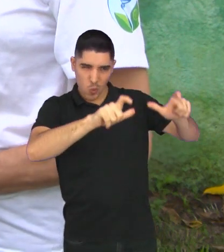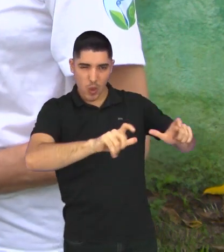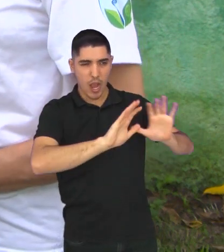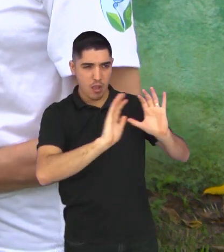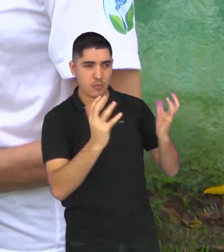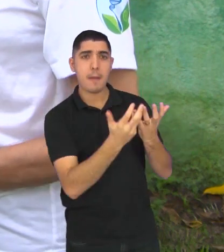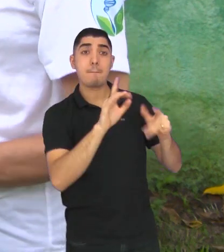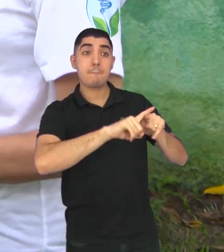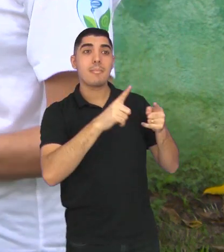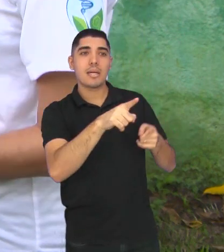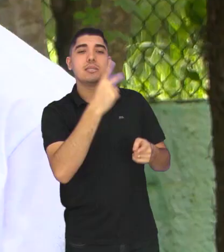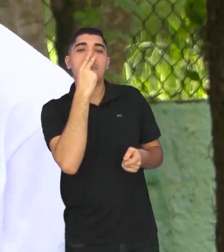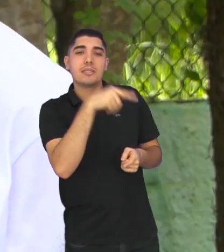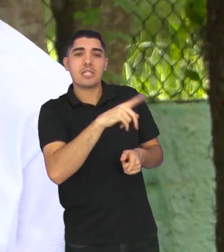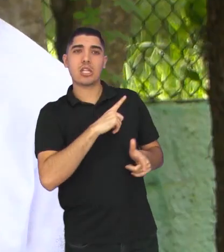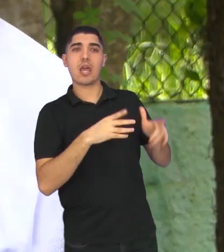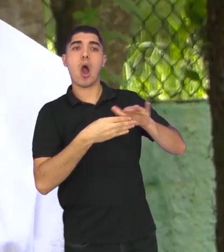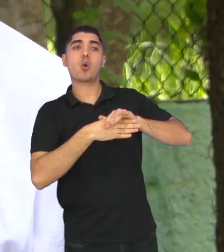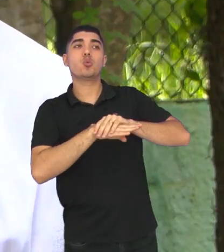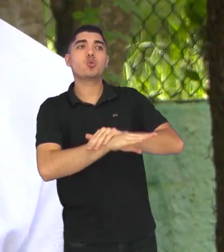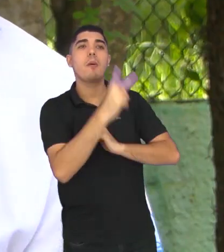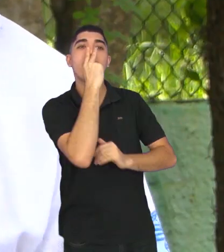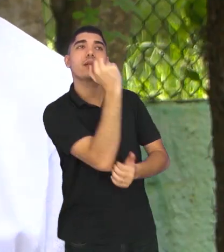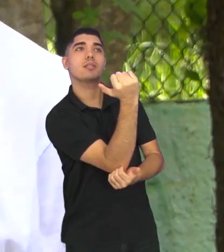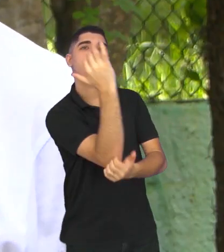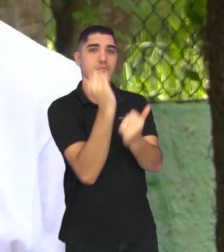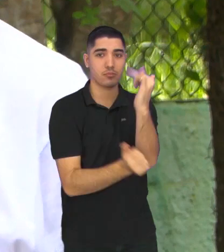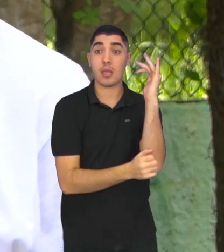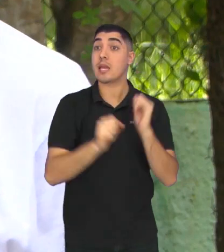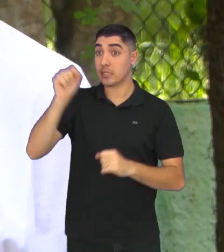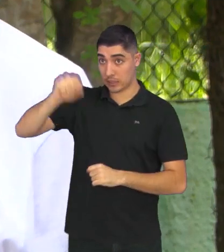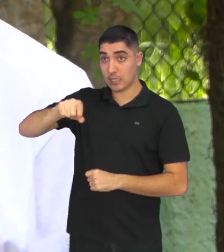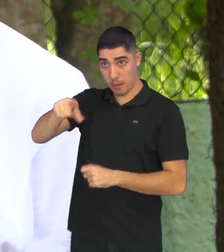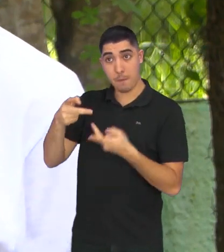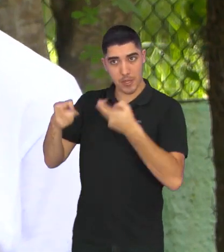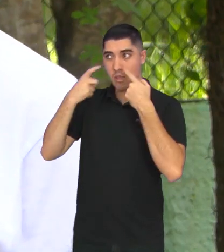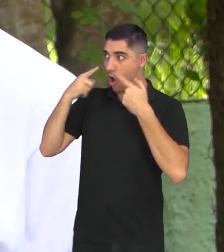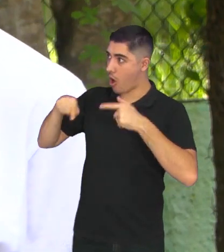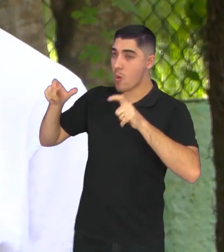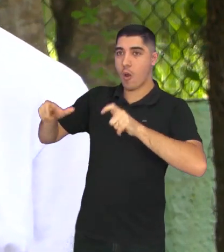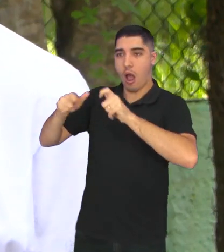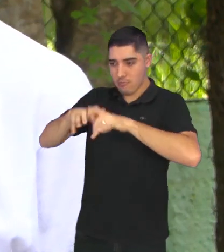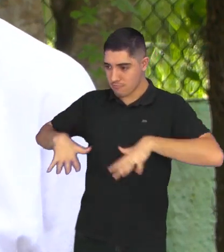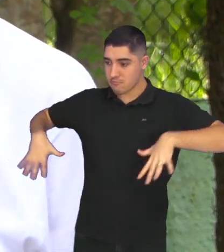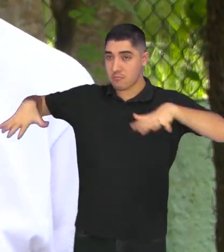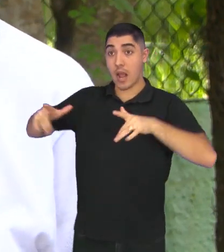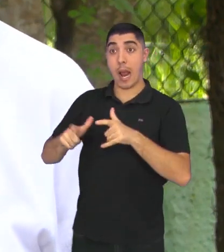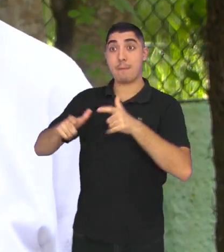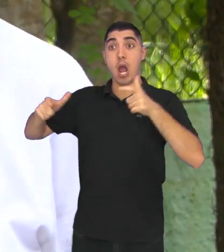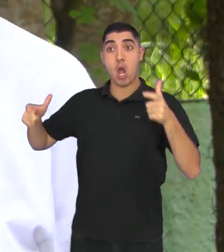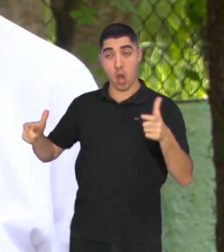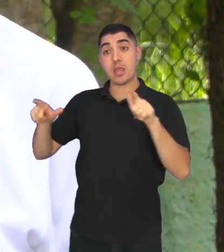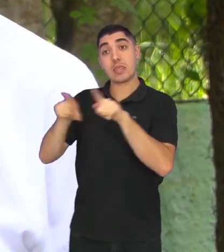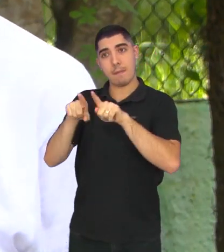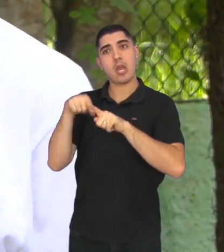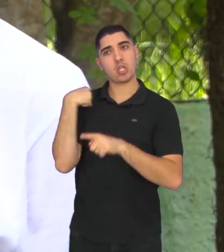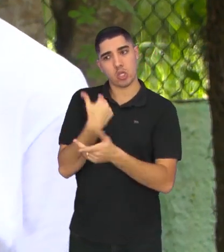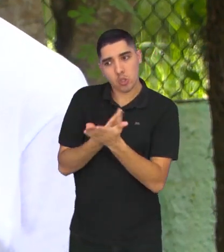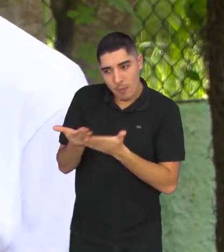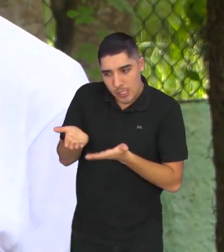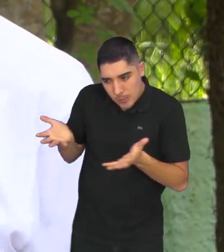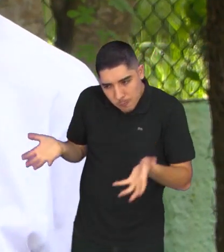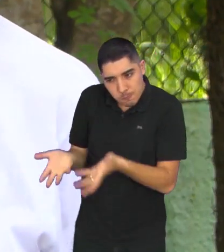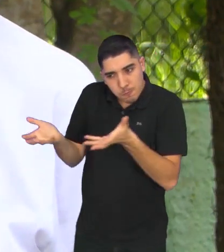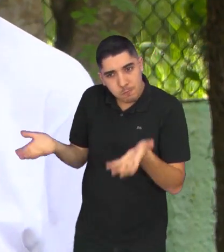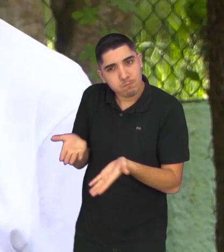da natureza? Sim, ele está no ambiente, depois vocês podem até ver o recinto, ele é um recinto maior e a gente também faz enriquecimentos de